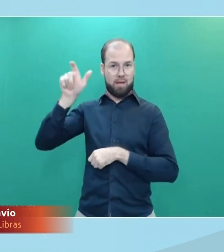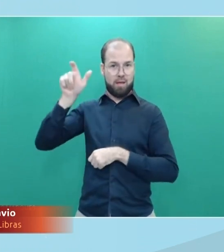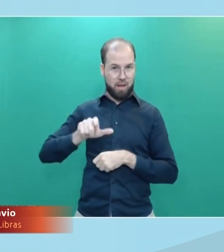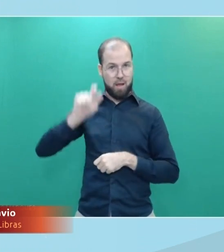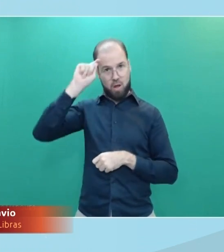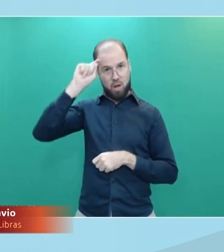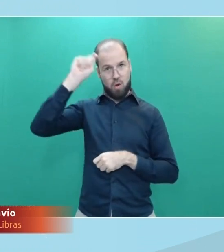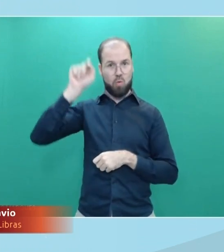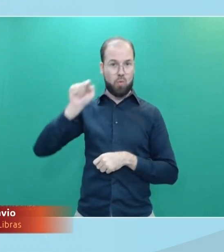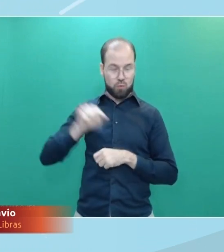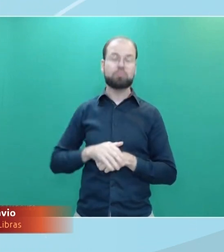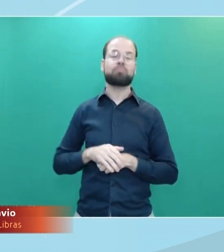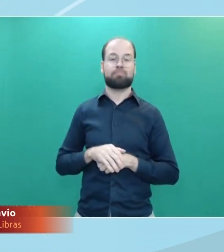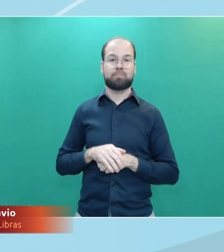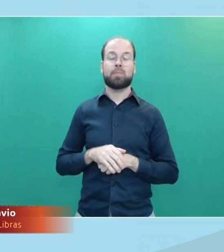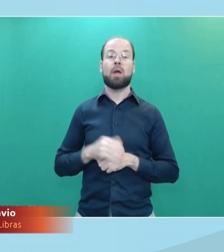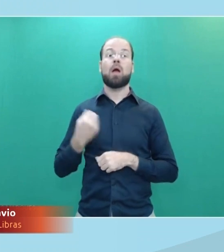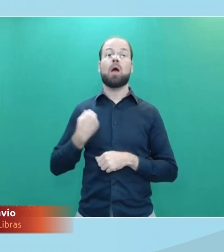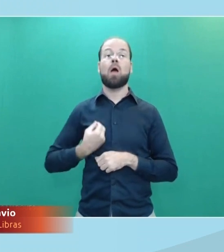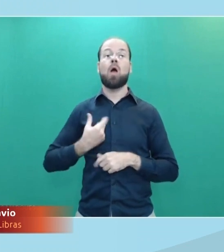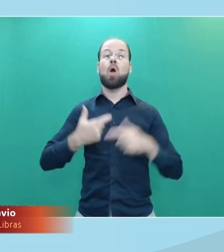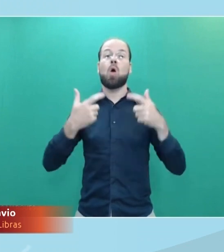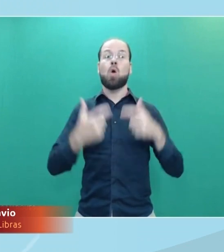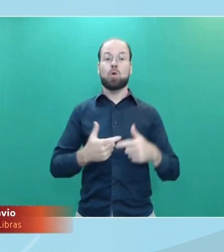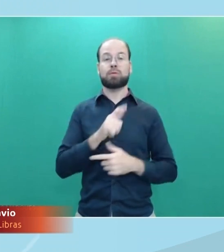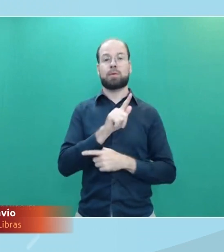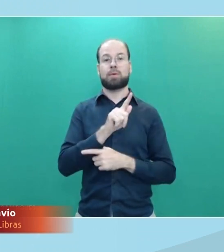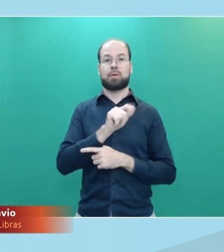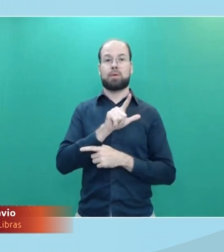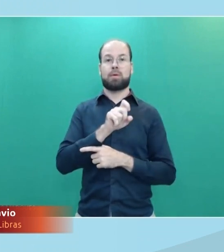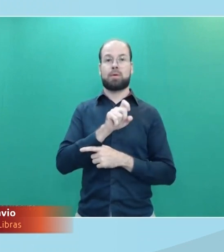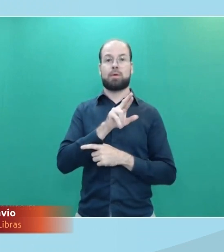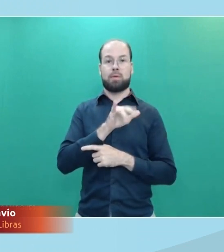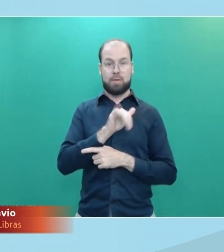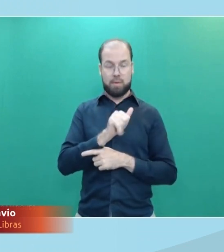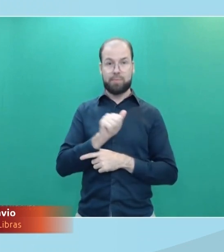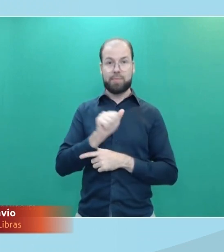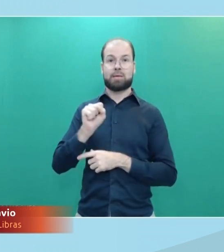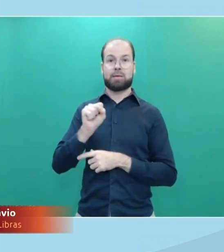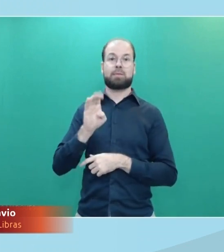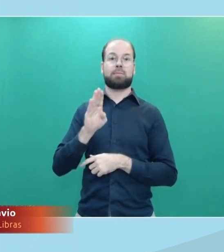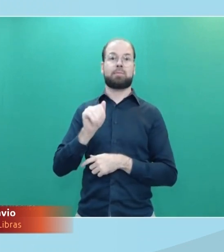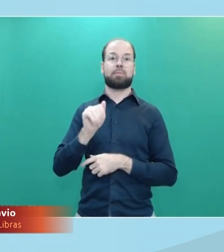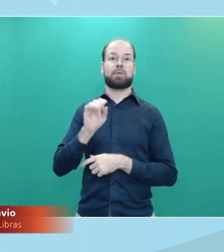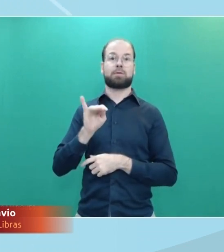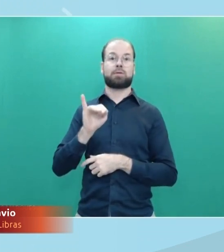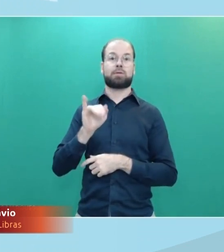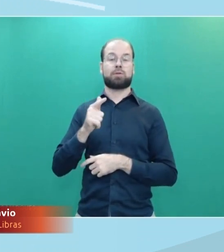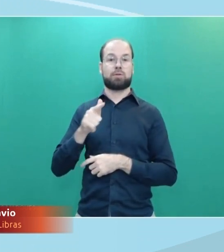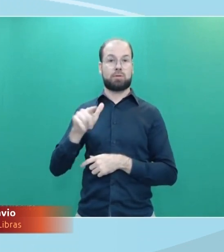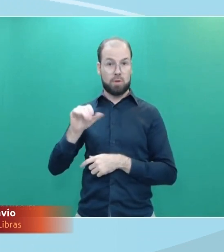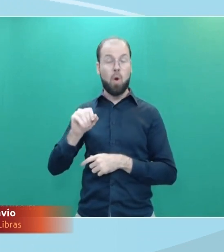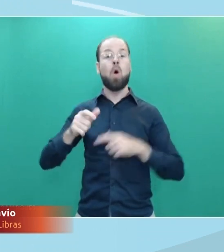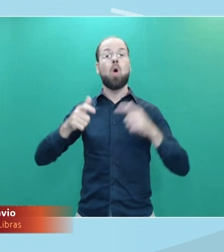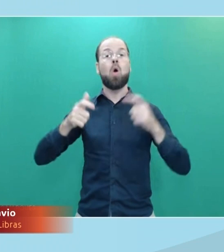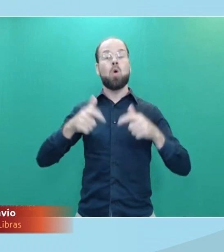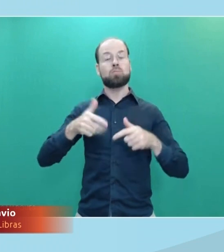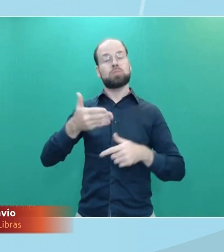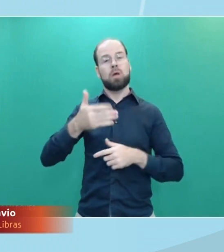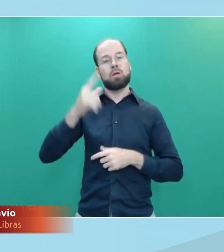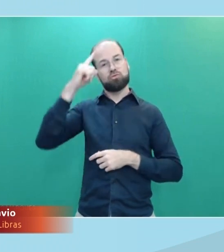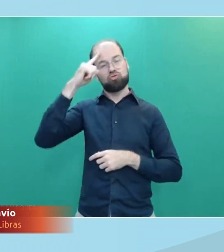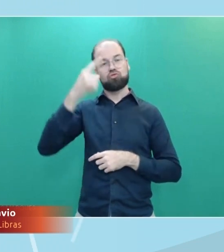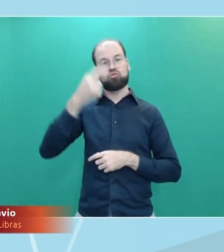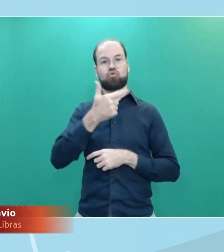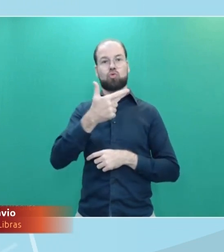está, né, na Galeria Sebastião dos Reis e fica até o dia 12 de maio. A visitação pode ser feita das 9 horas da manhã às